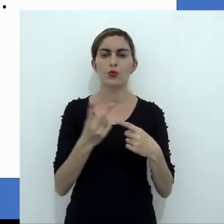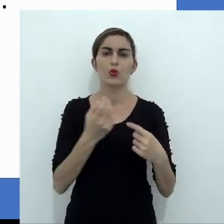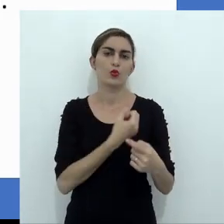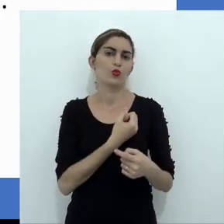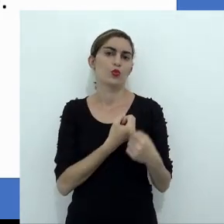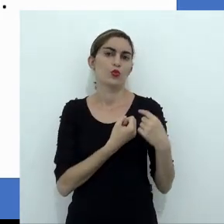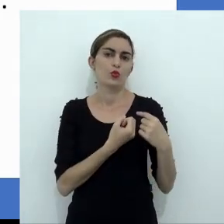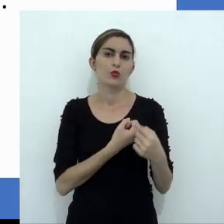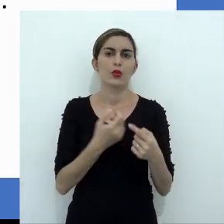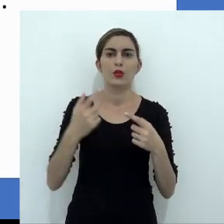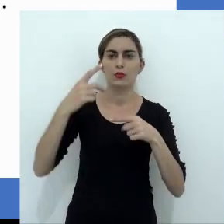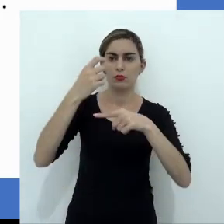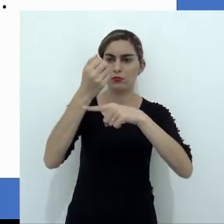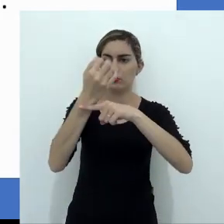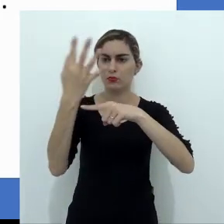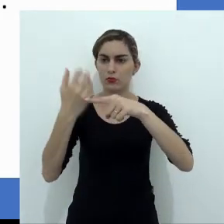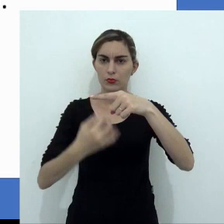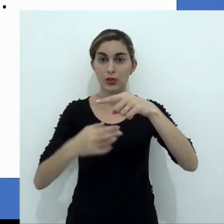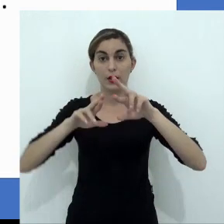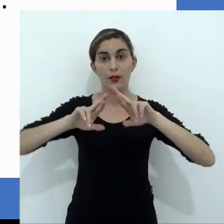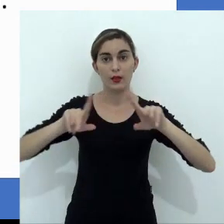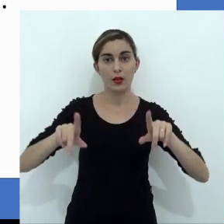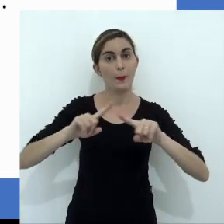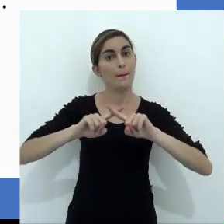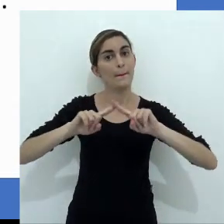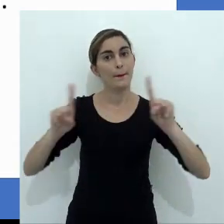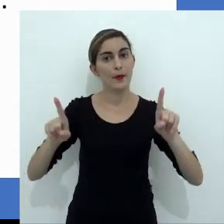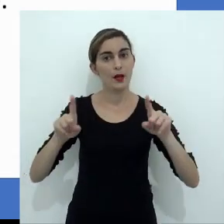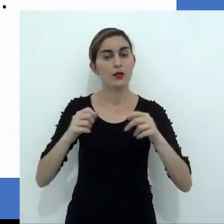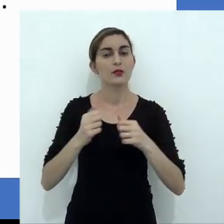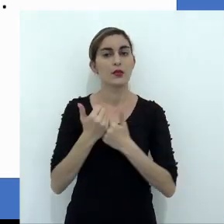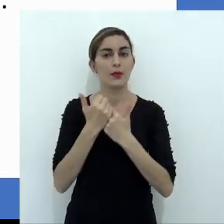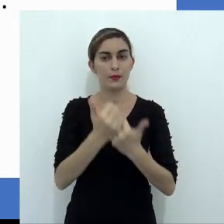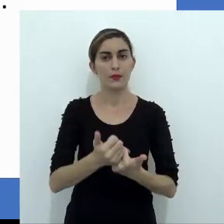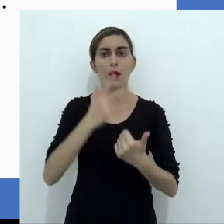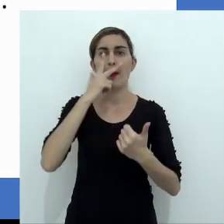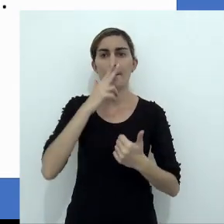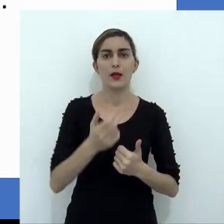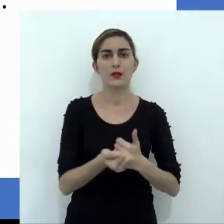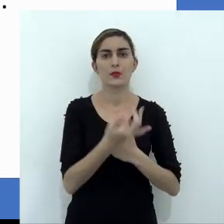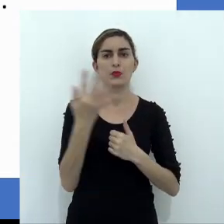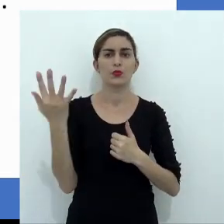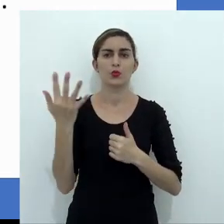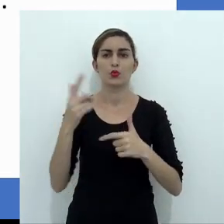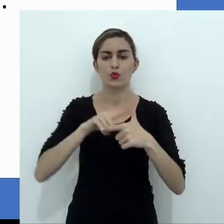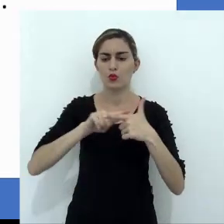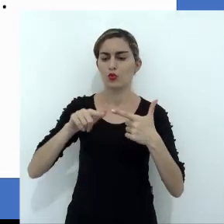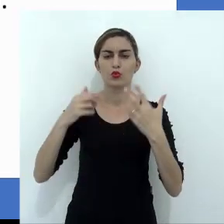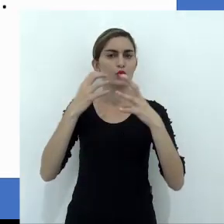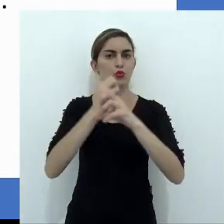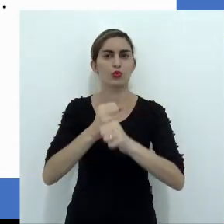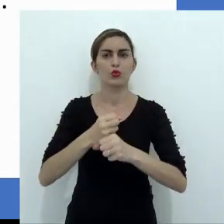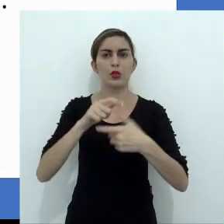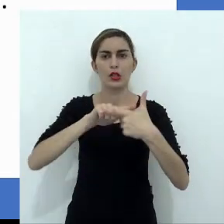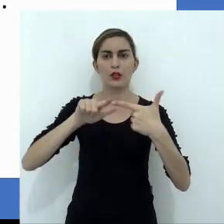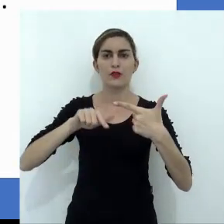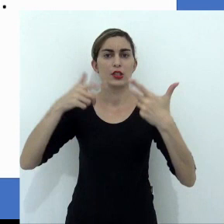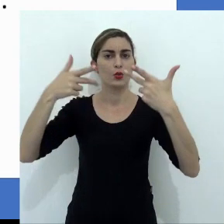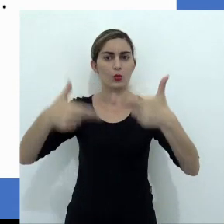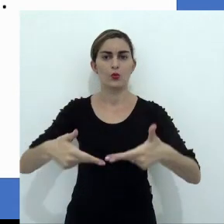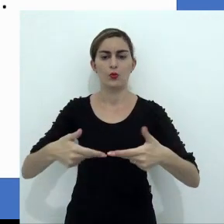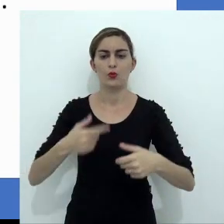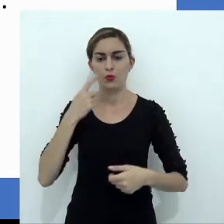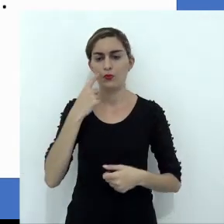si numeradores e denominadores diferentes, porém representam a mesma parte do todo. Então vamos olhar para as